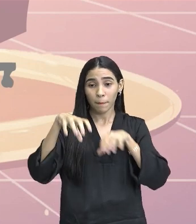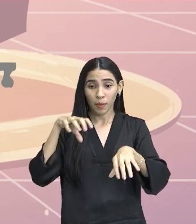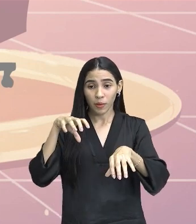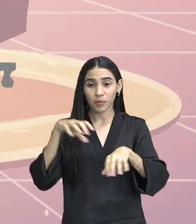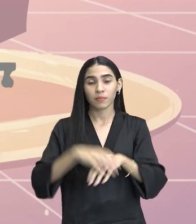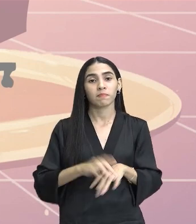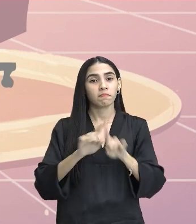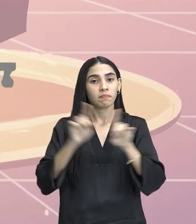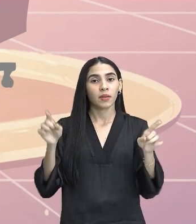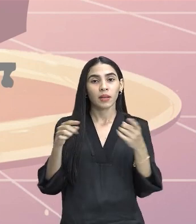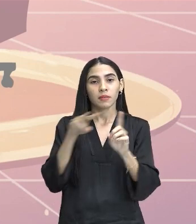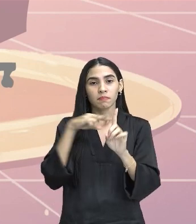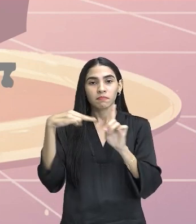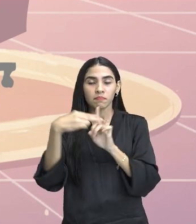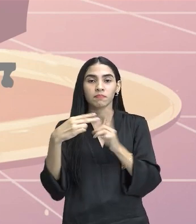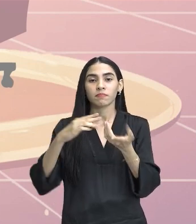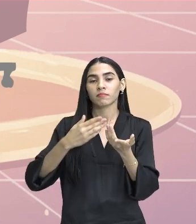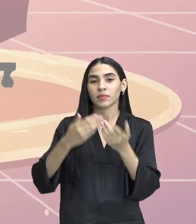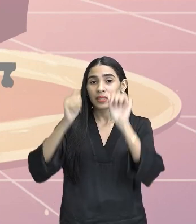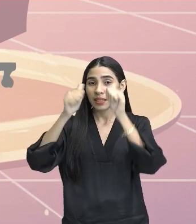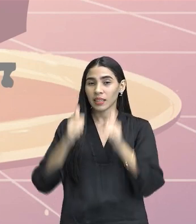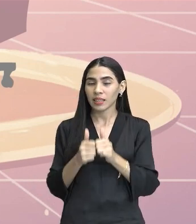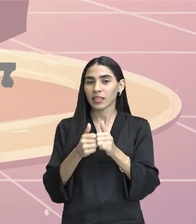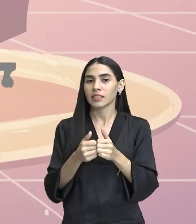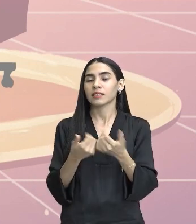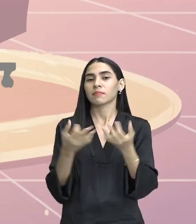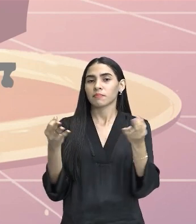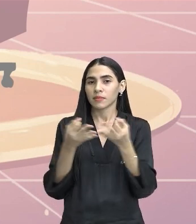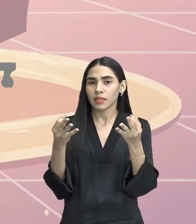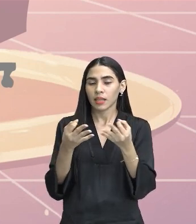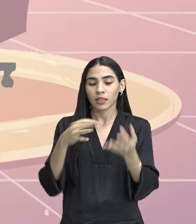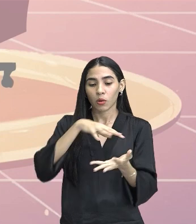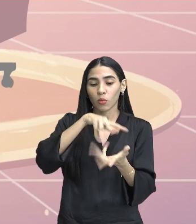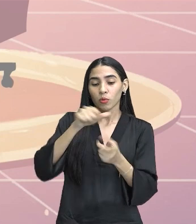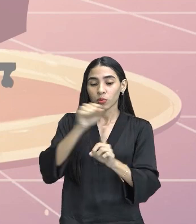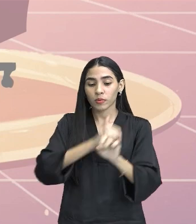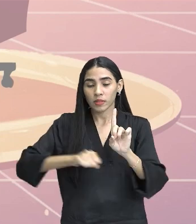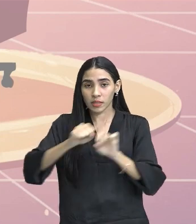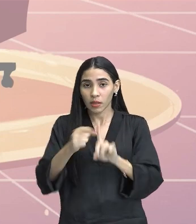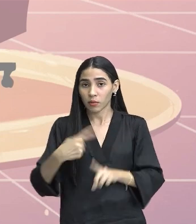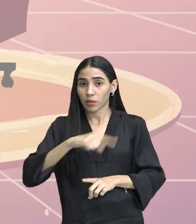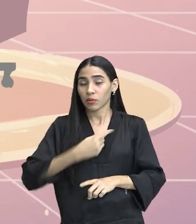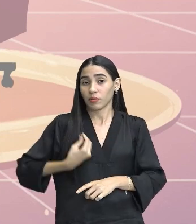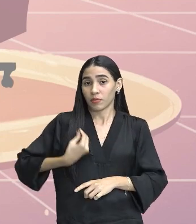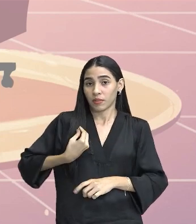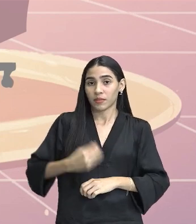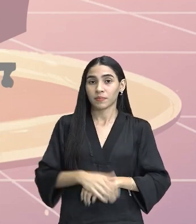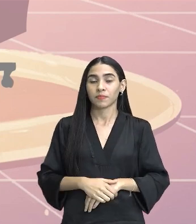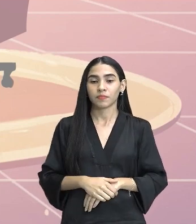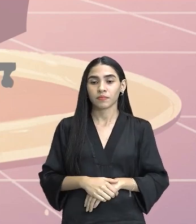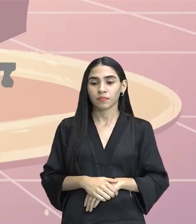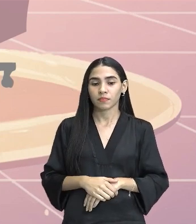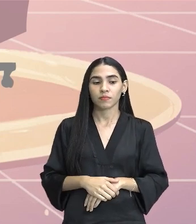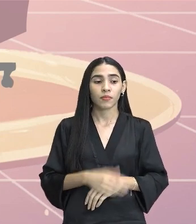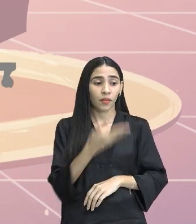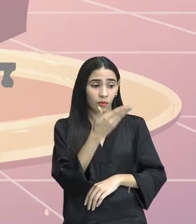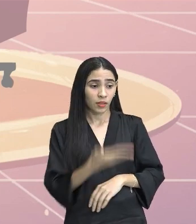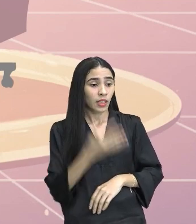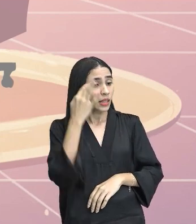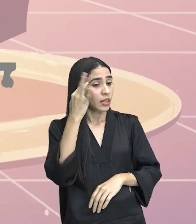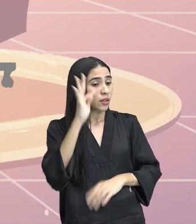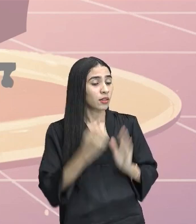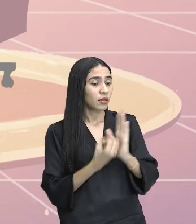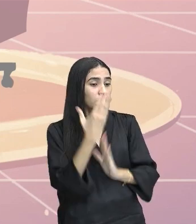com a percepção e a interpretação muito adequada do mundo social real em que nós estamos. O senhor é o autor da teoria